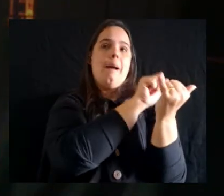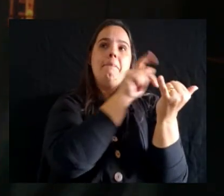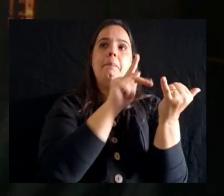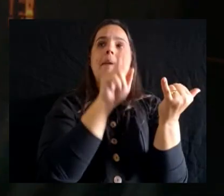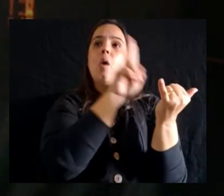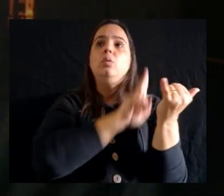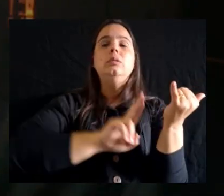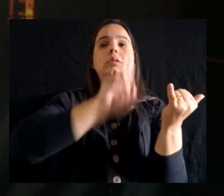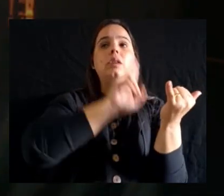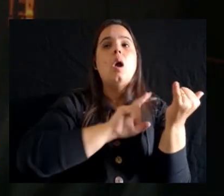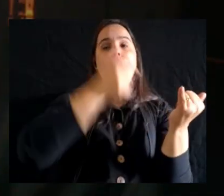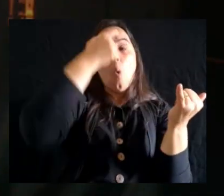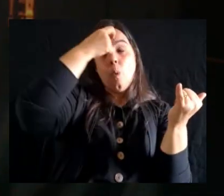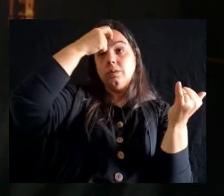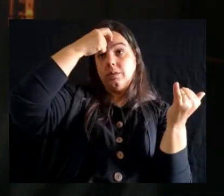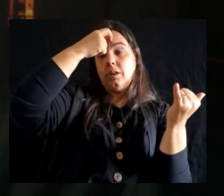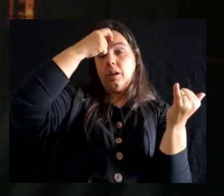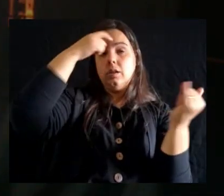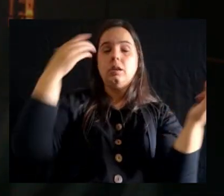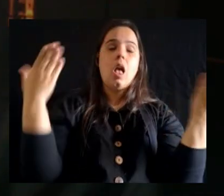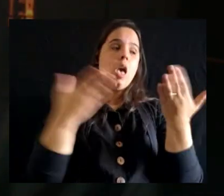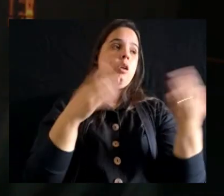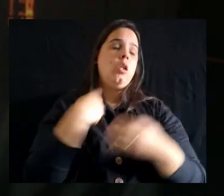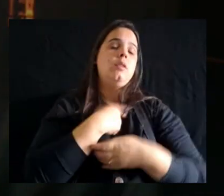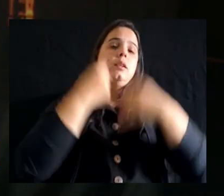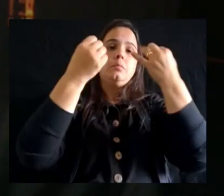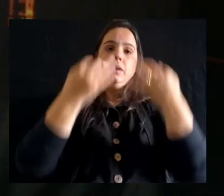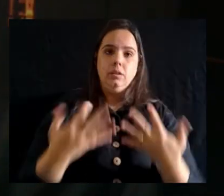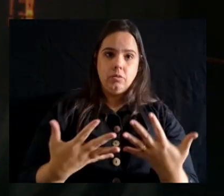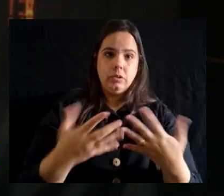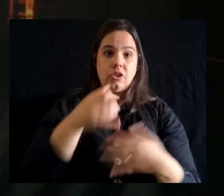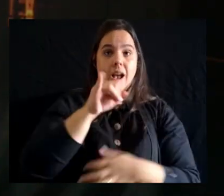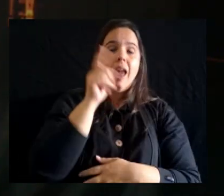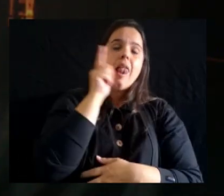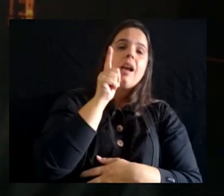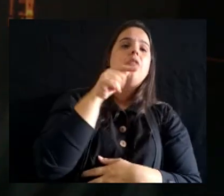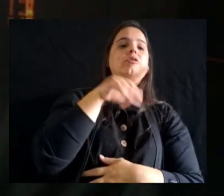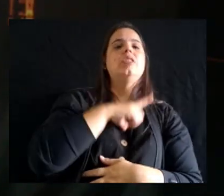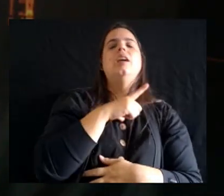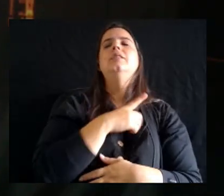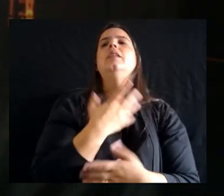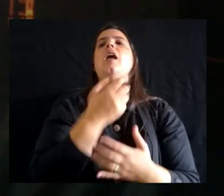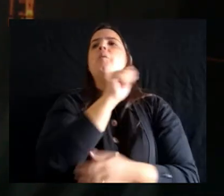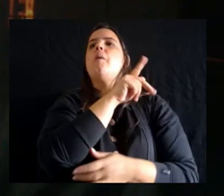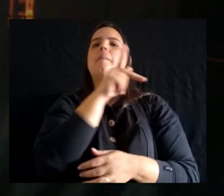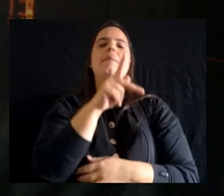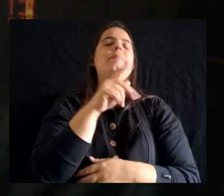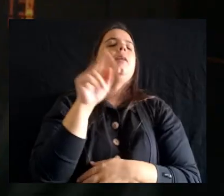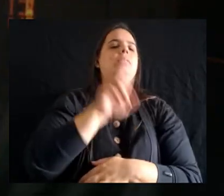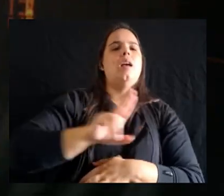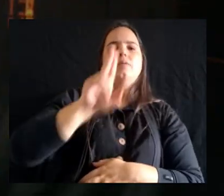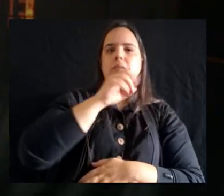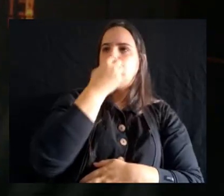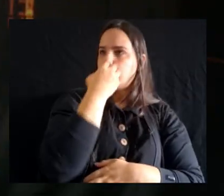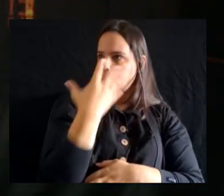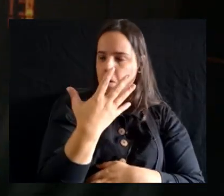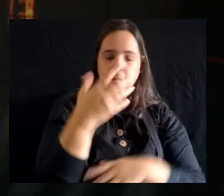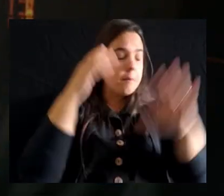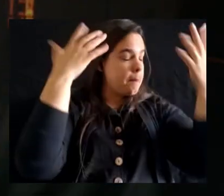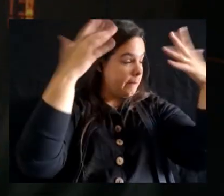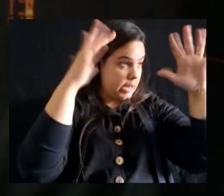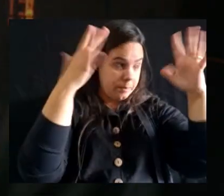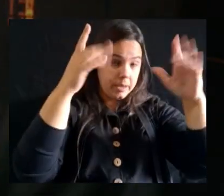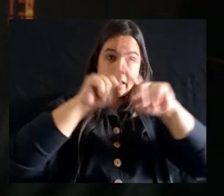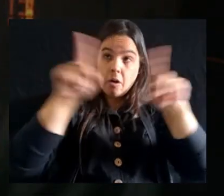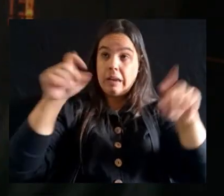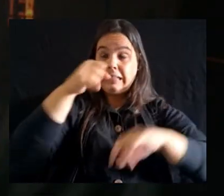está fazendo aqui hoje, né? Que legal, você tem aplicativo, está usando, está dando certo? Parabéns, você conseguiu. Agora, se você tem um aplicativo,